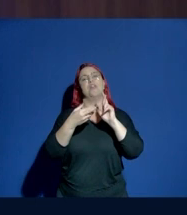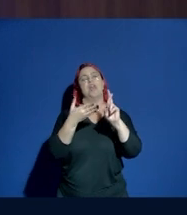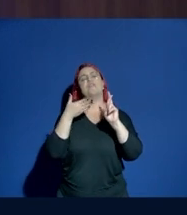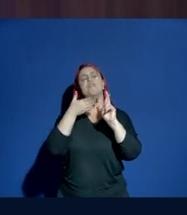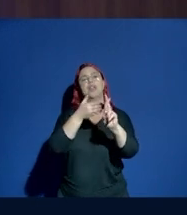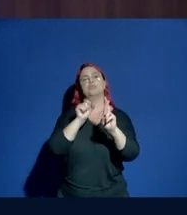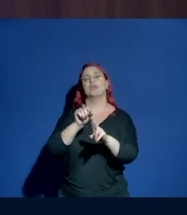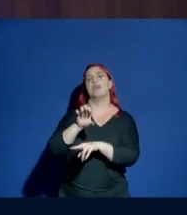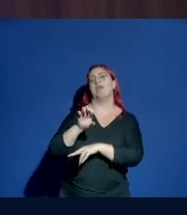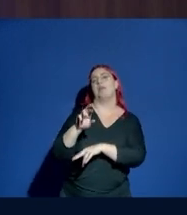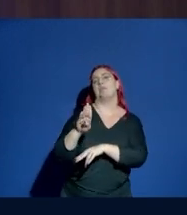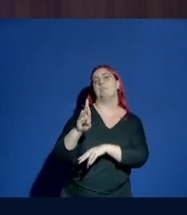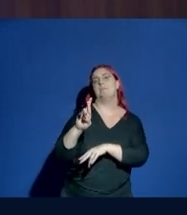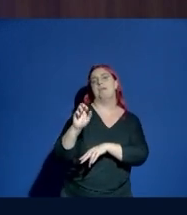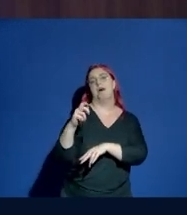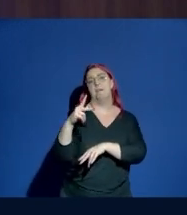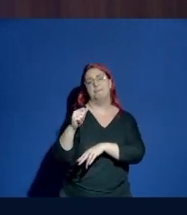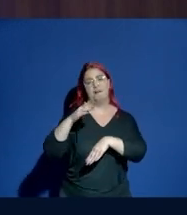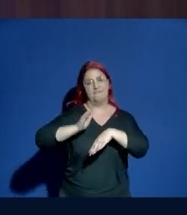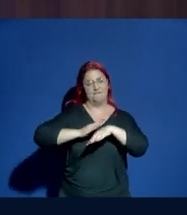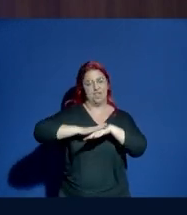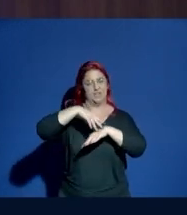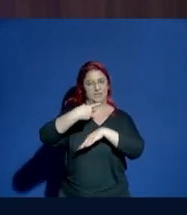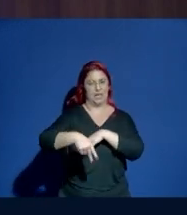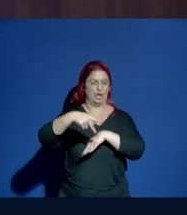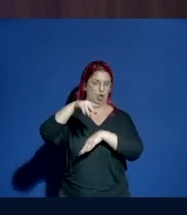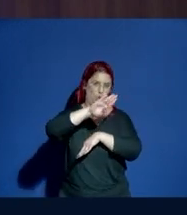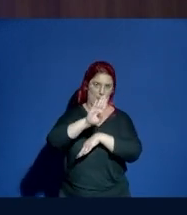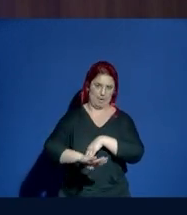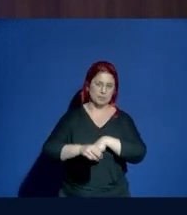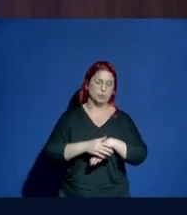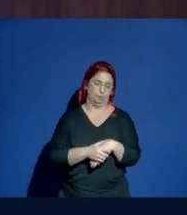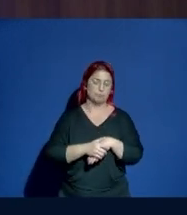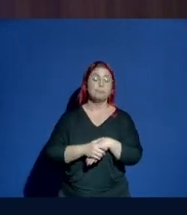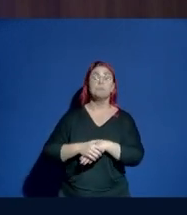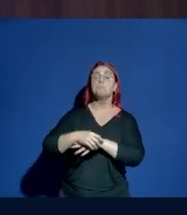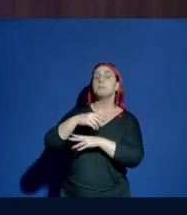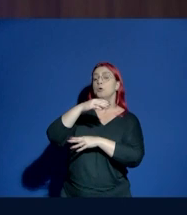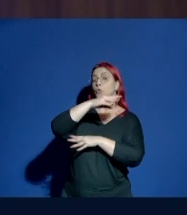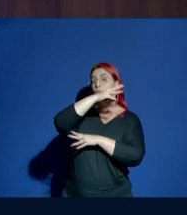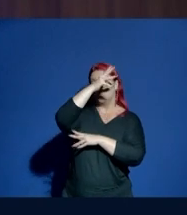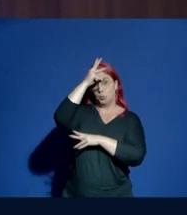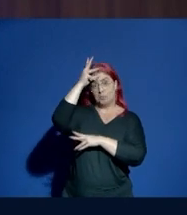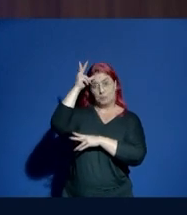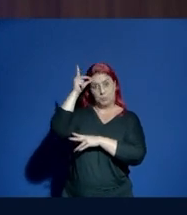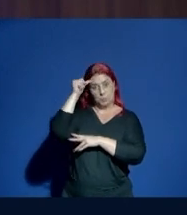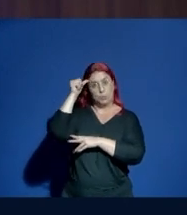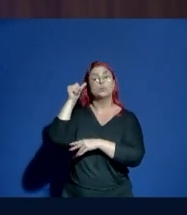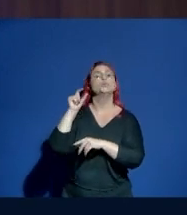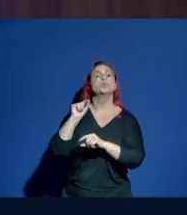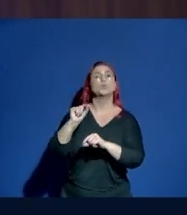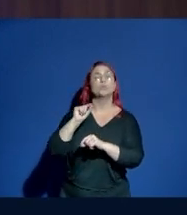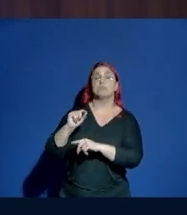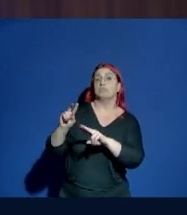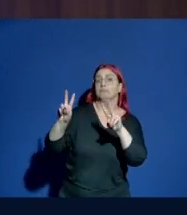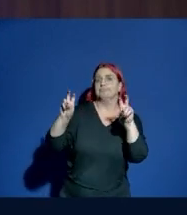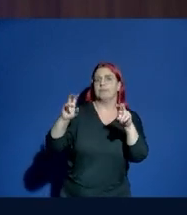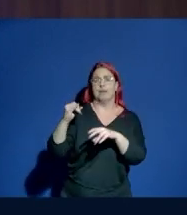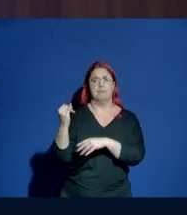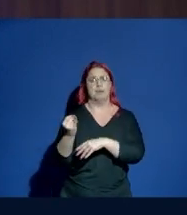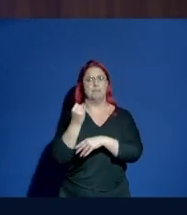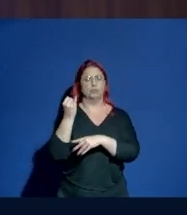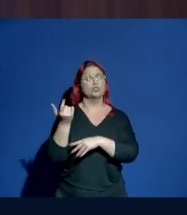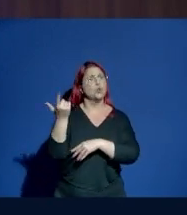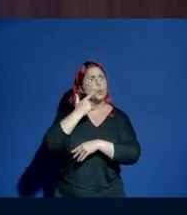que a Embrapa fez no nosso país no estado de Mato Grosso hoje quando a gente fala de infraestrutura um tema que relevante nós conseguimos